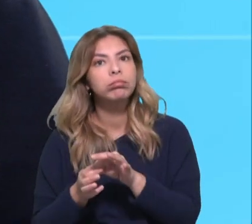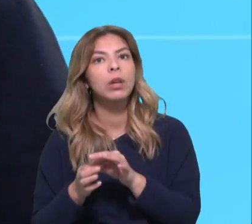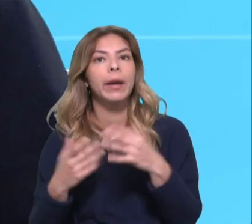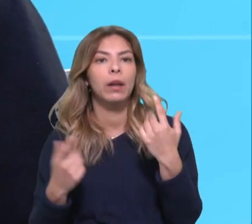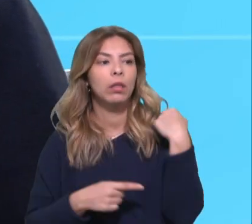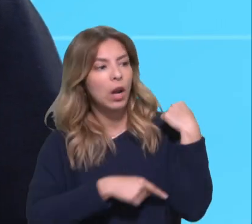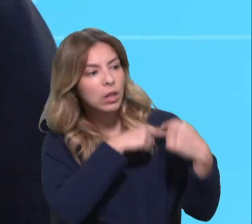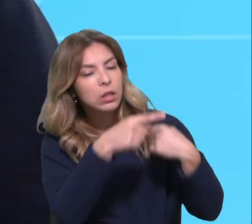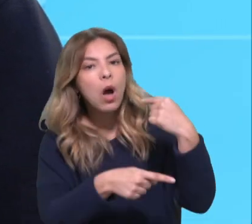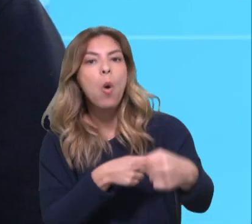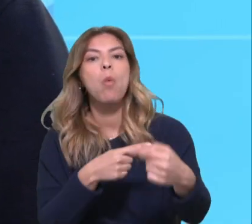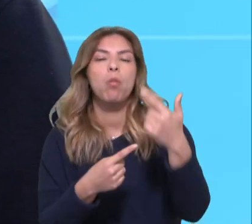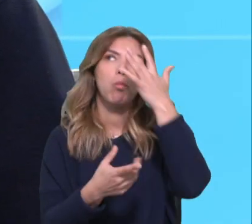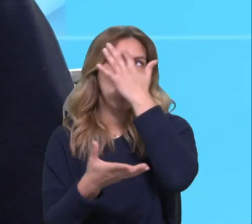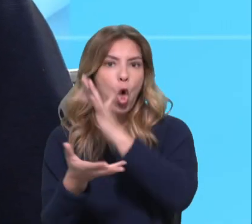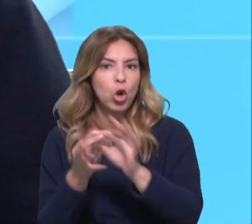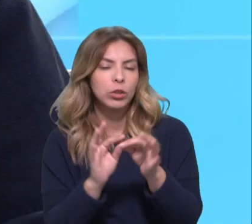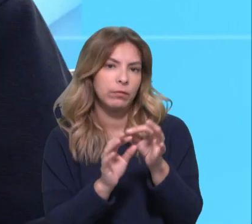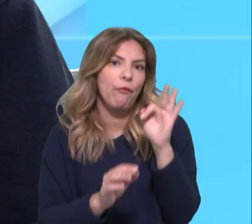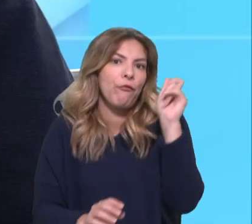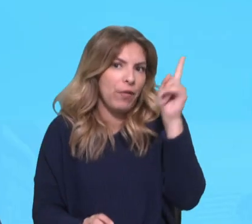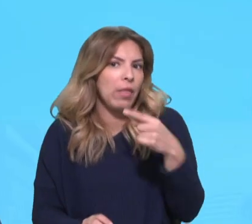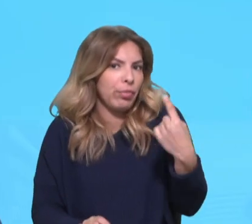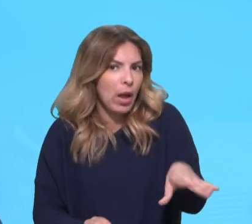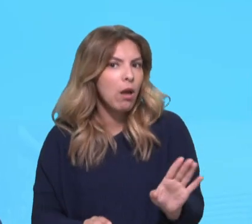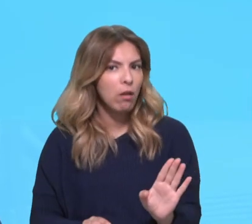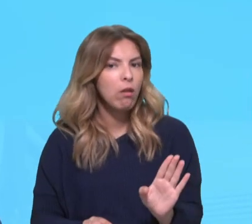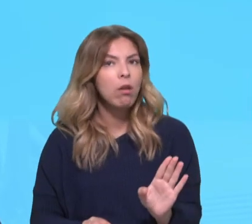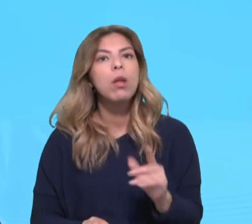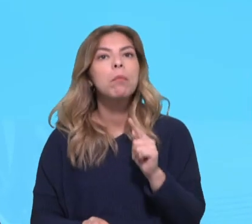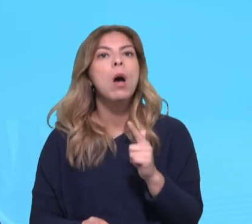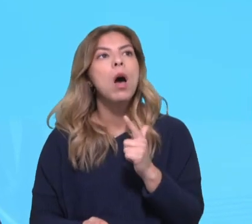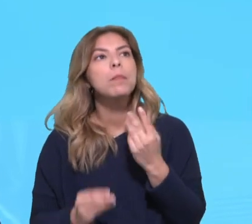tradicionalmente e com fé, logicamente, porque estamos ali com fé, não, sem